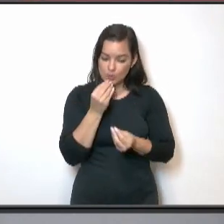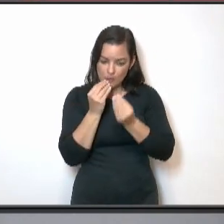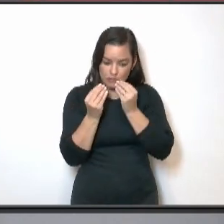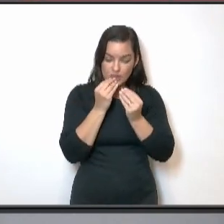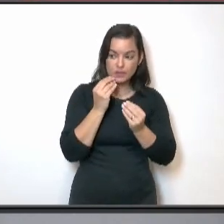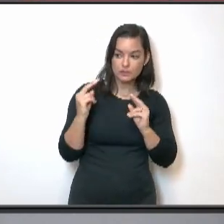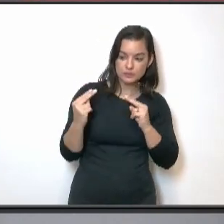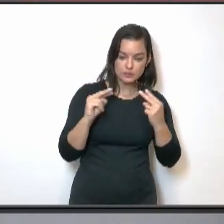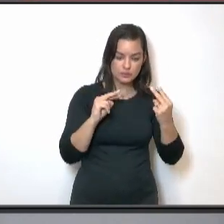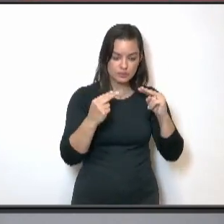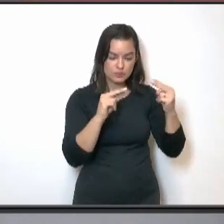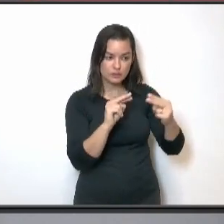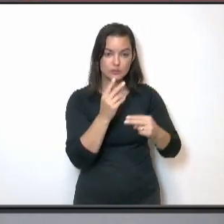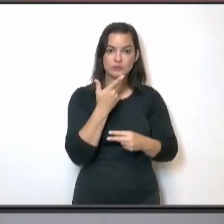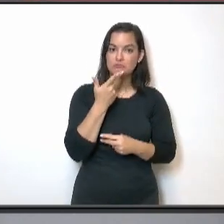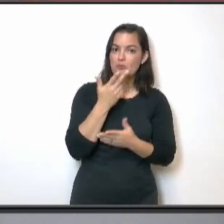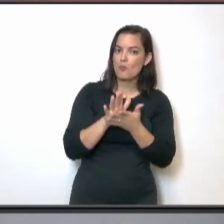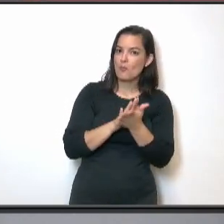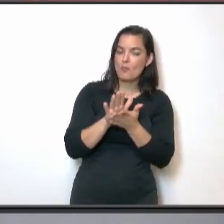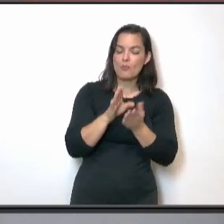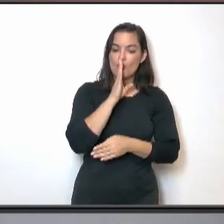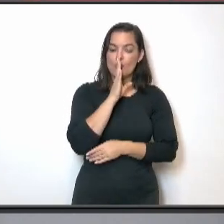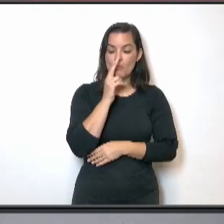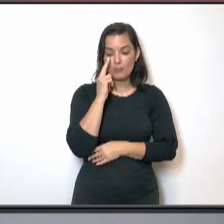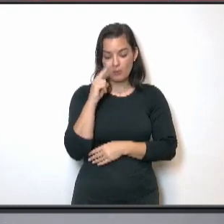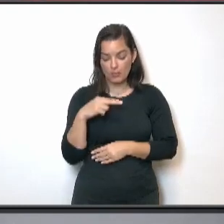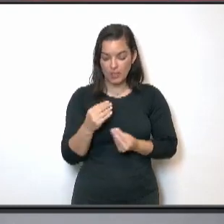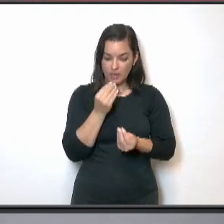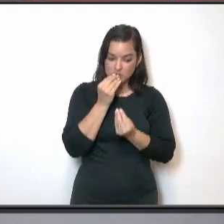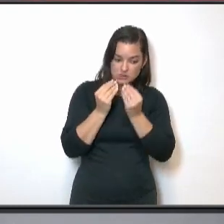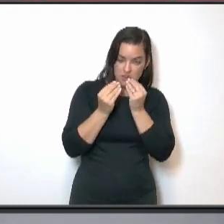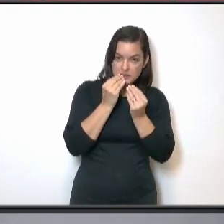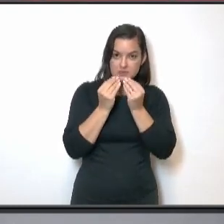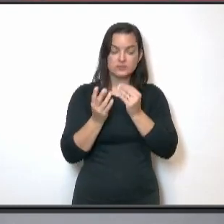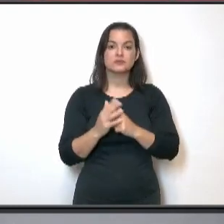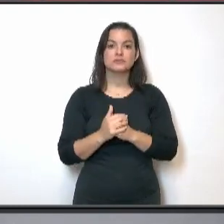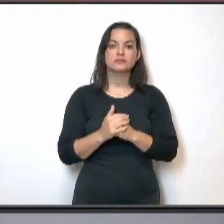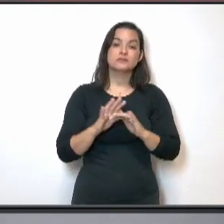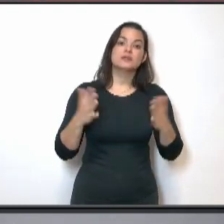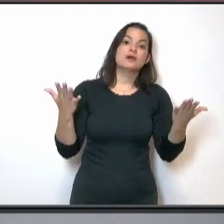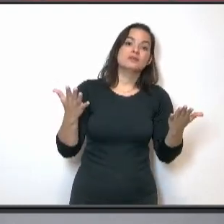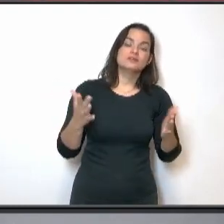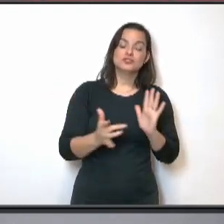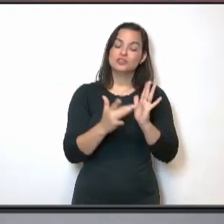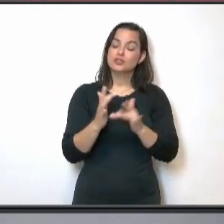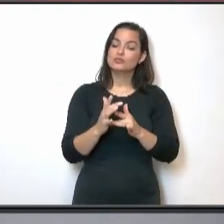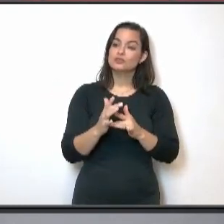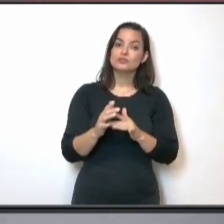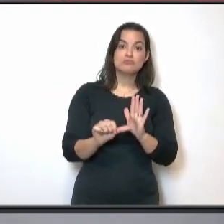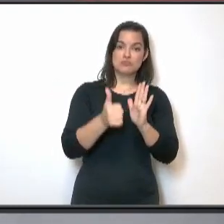comendo, olhando um para o outro, né? Olhando para baixo, receoso. E aí Jesus toma a iniciativa: Pedro, vem